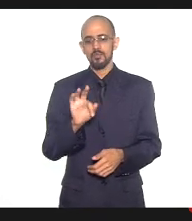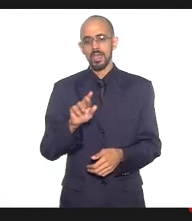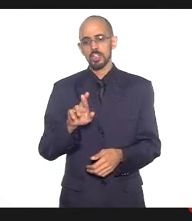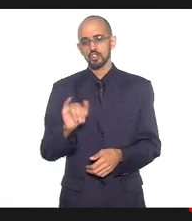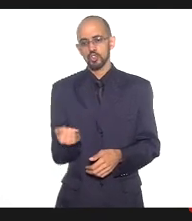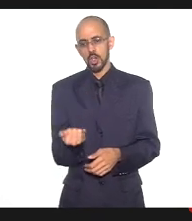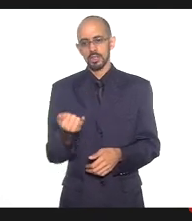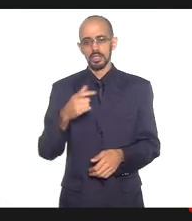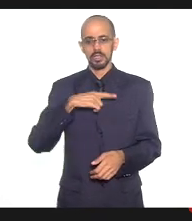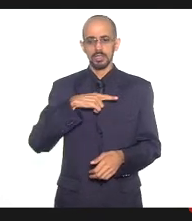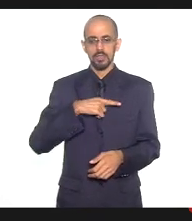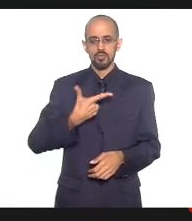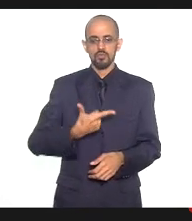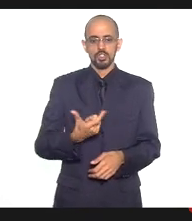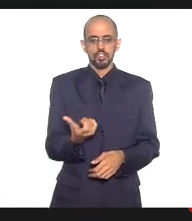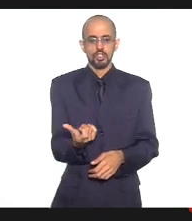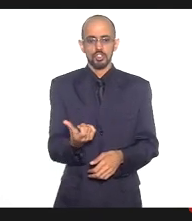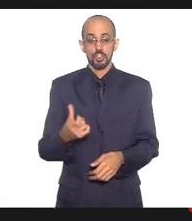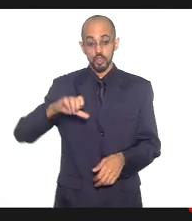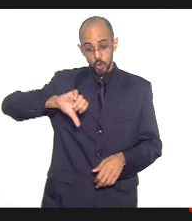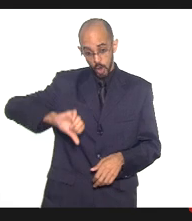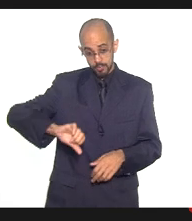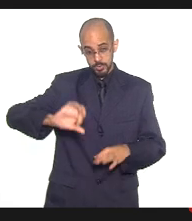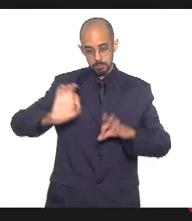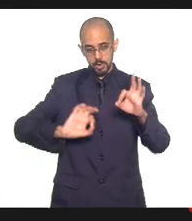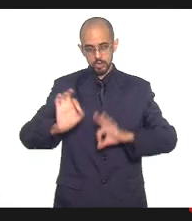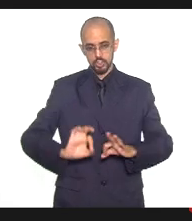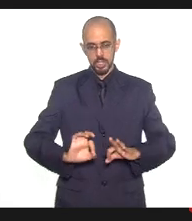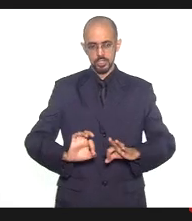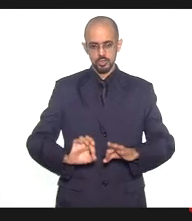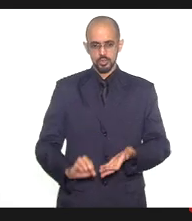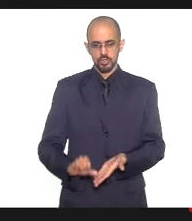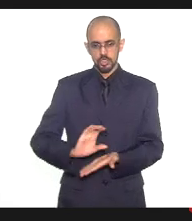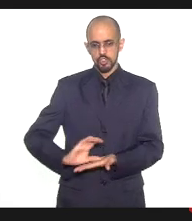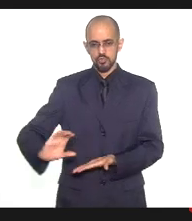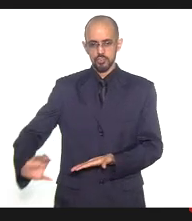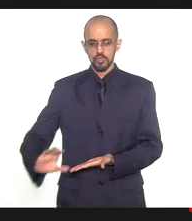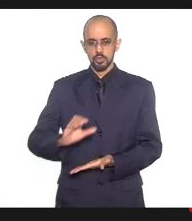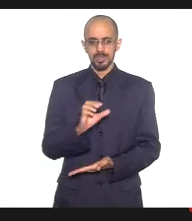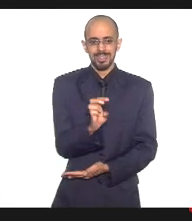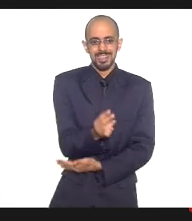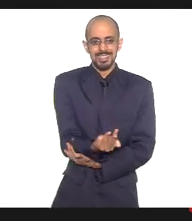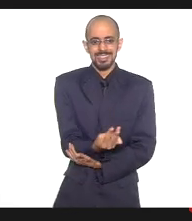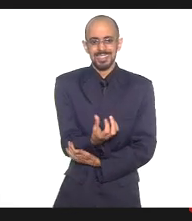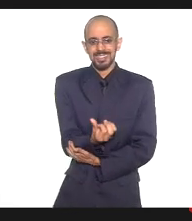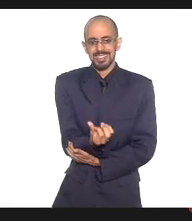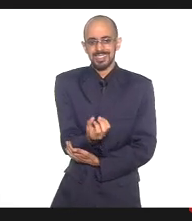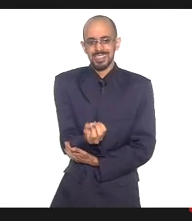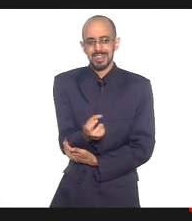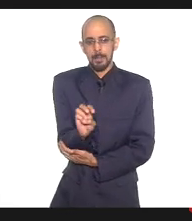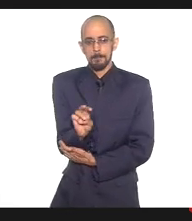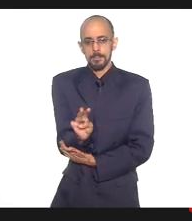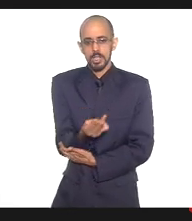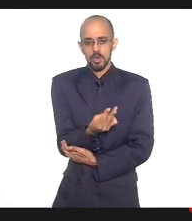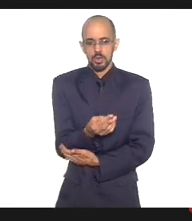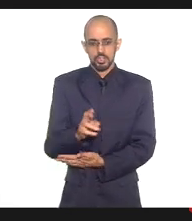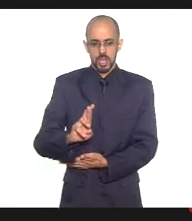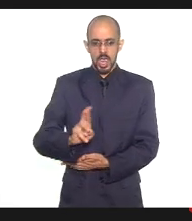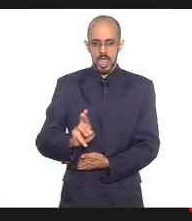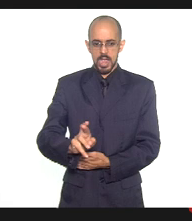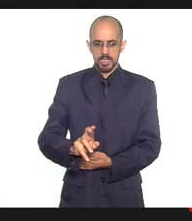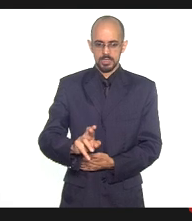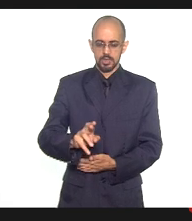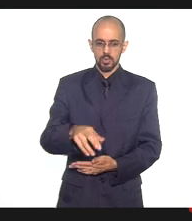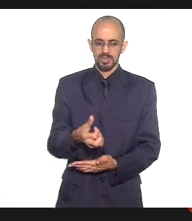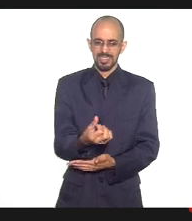29 iniciativas, que totalizou um valor de 360 milhões de reais, envolvendo 16 laboratórios e mais